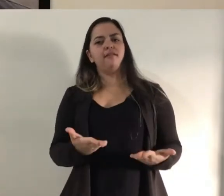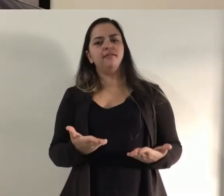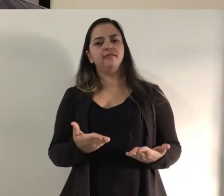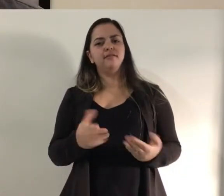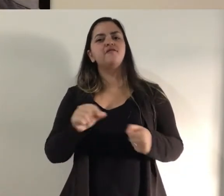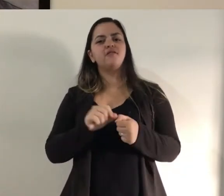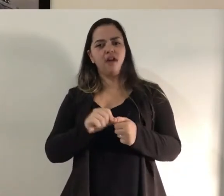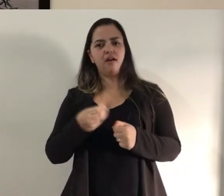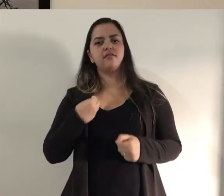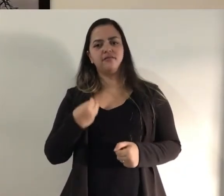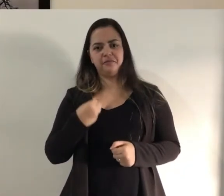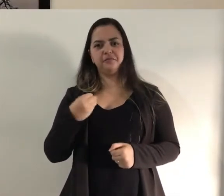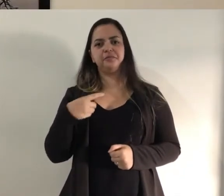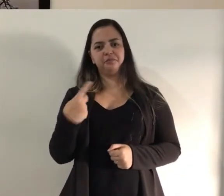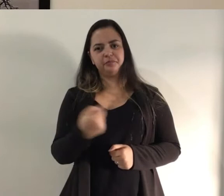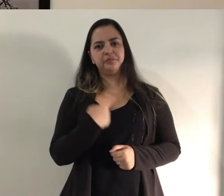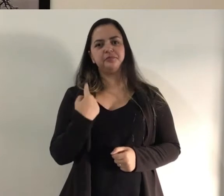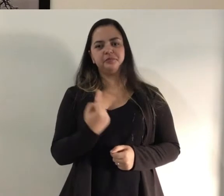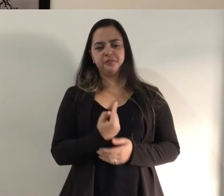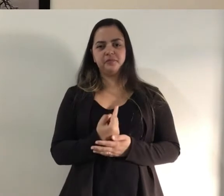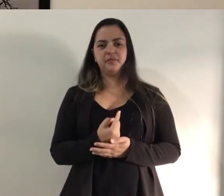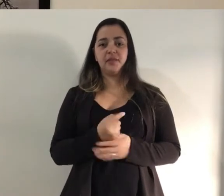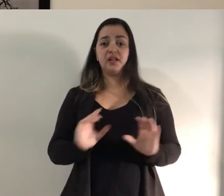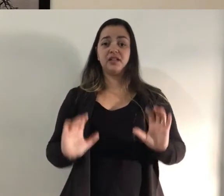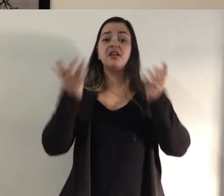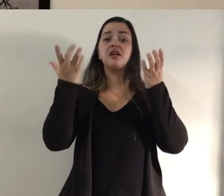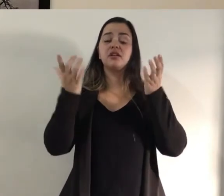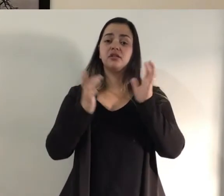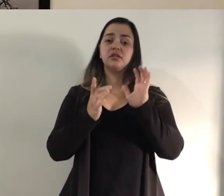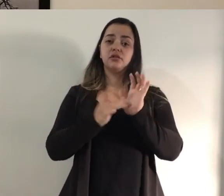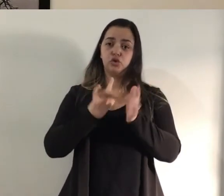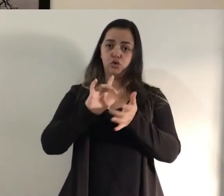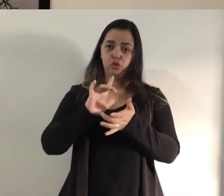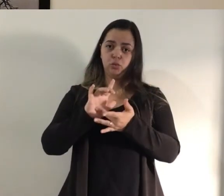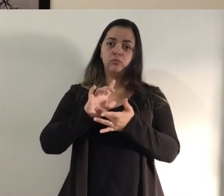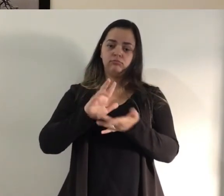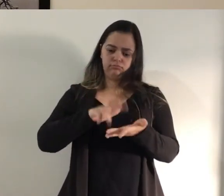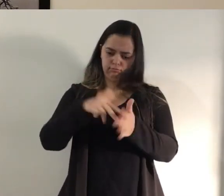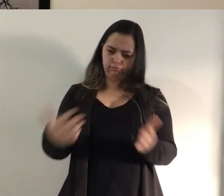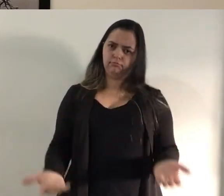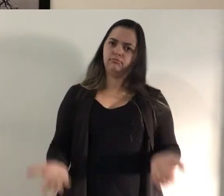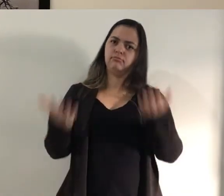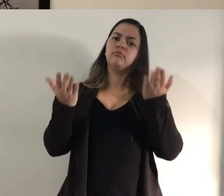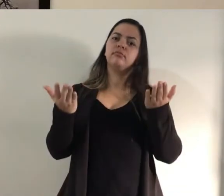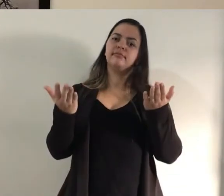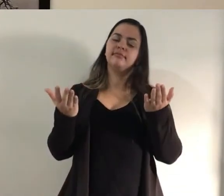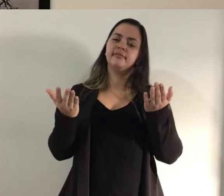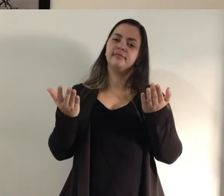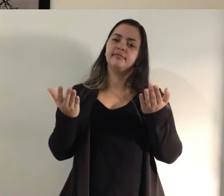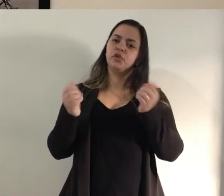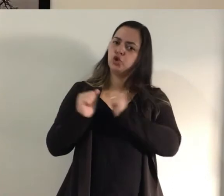Celebrar a ressurreição de Cristo é passar a viver com Ele um